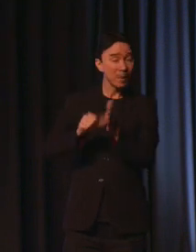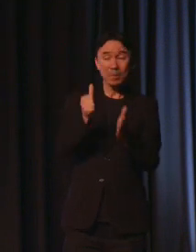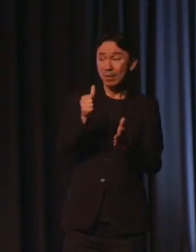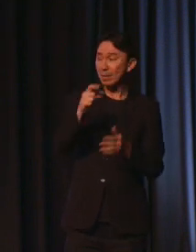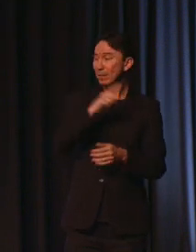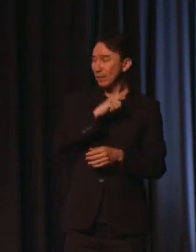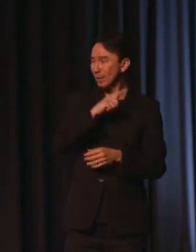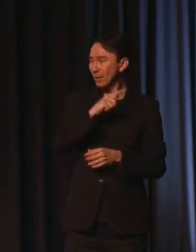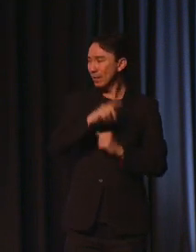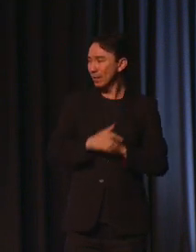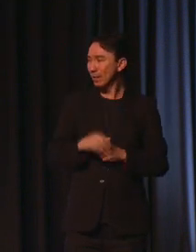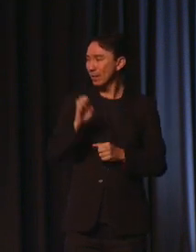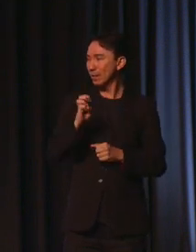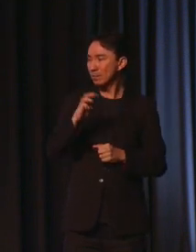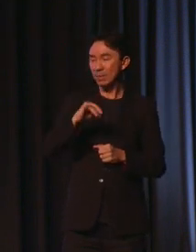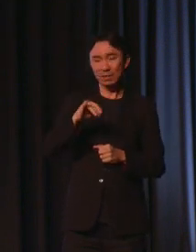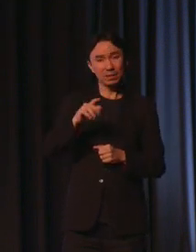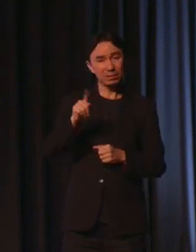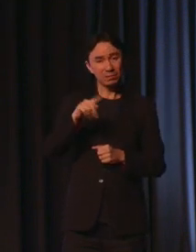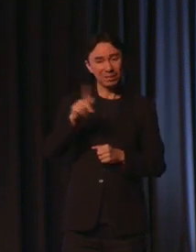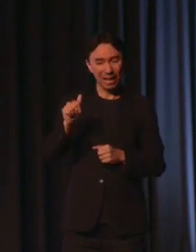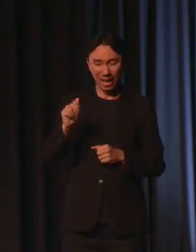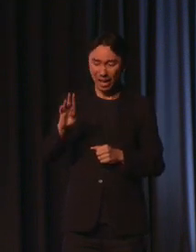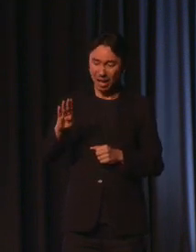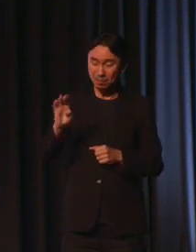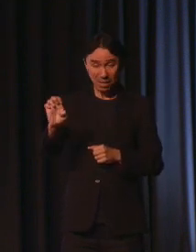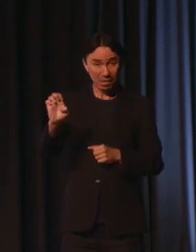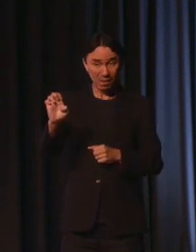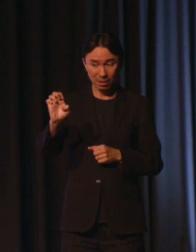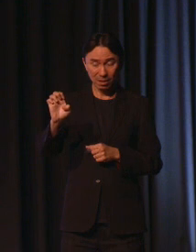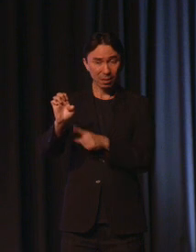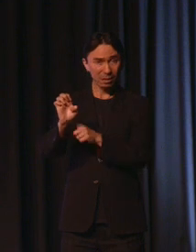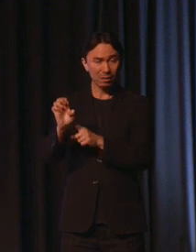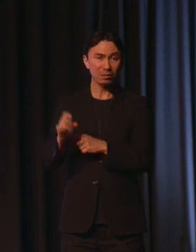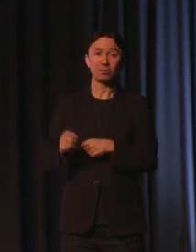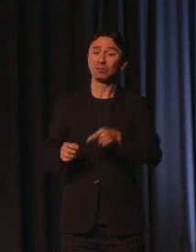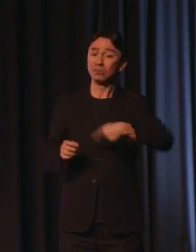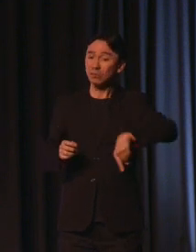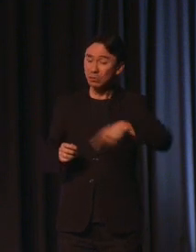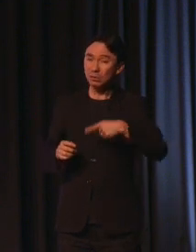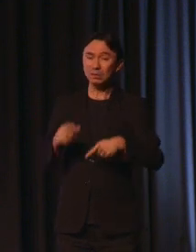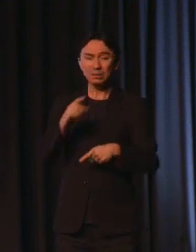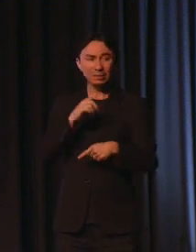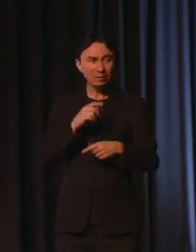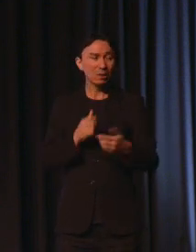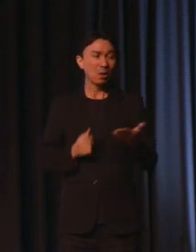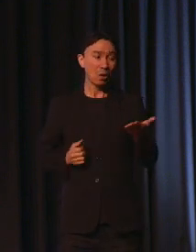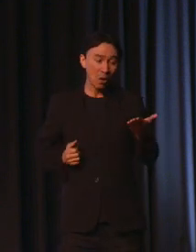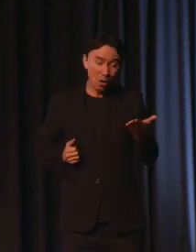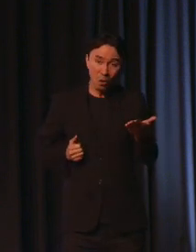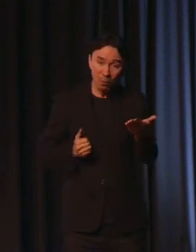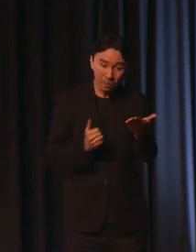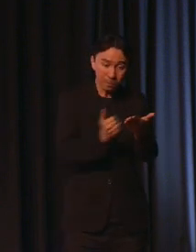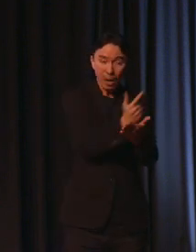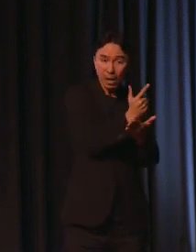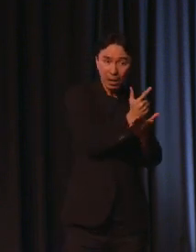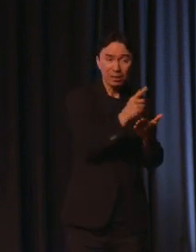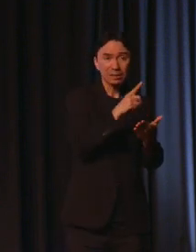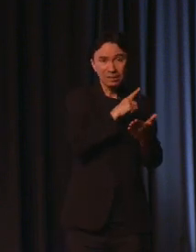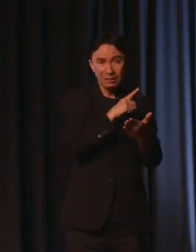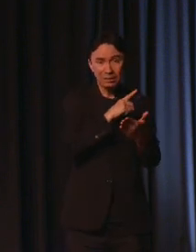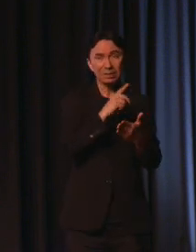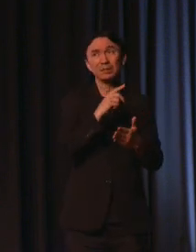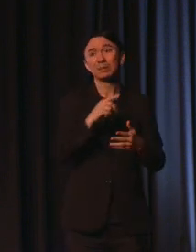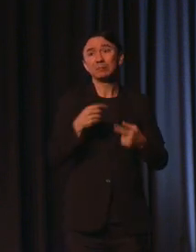Então, assim, aquilo que eu falei antes, para a gente adquirir, fazer uma compra do emicizumab, após a incorporação, a gente tinha